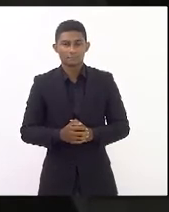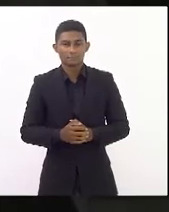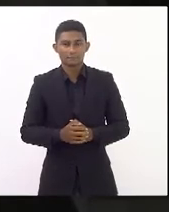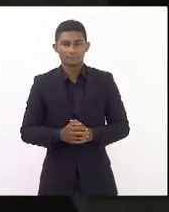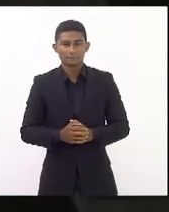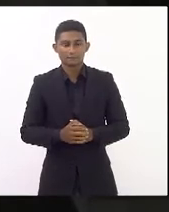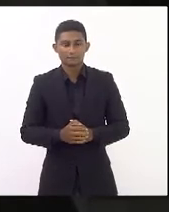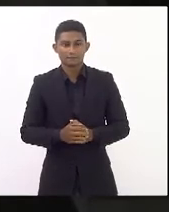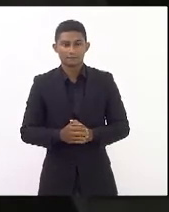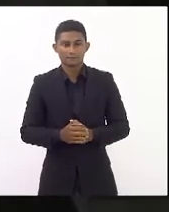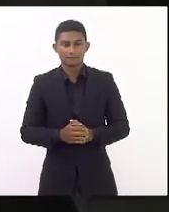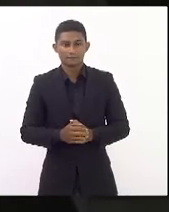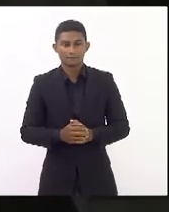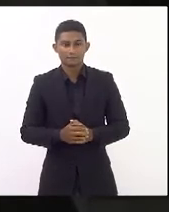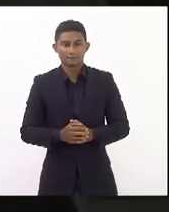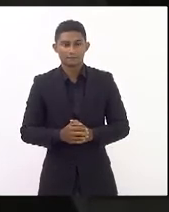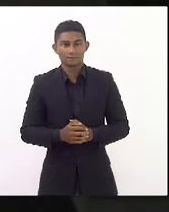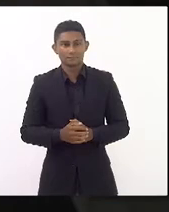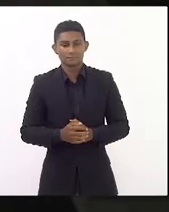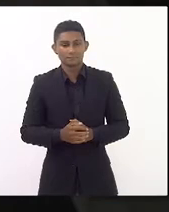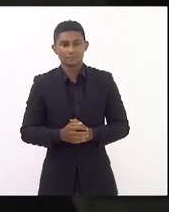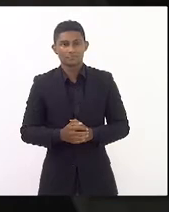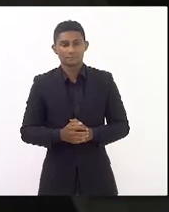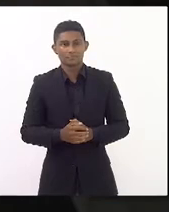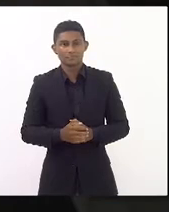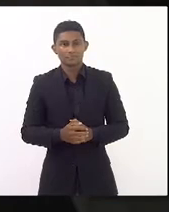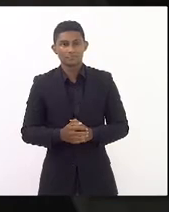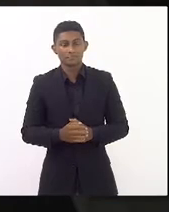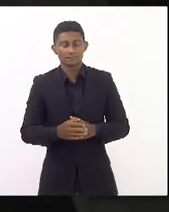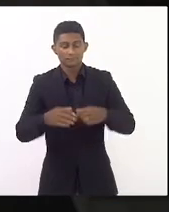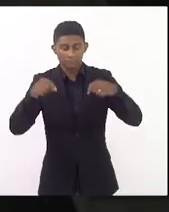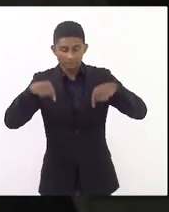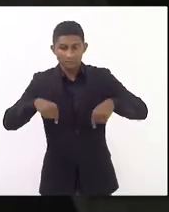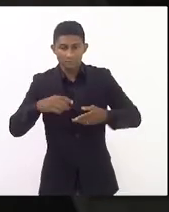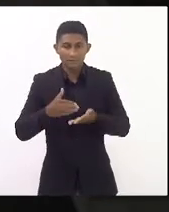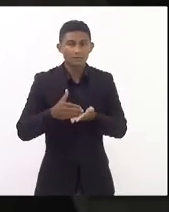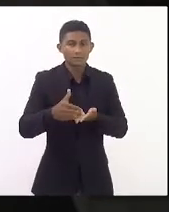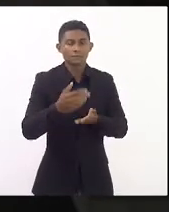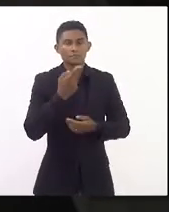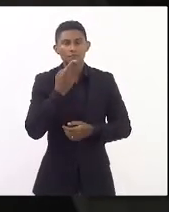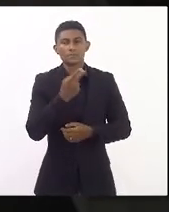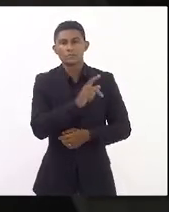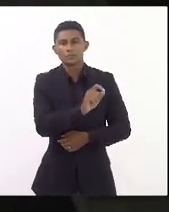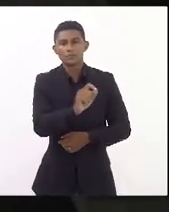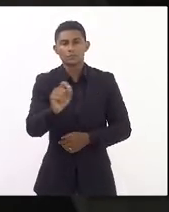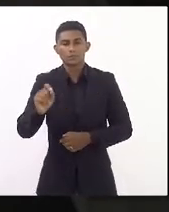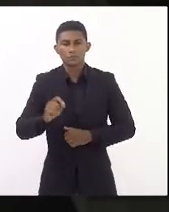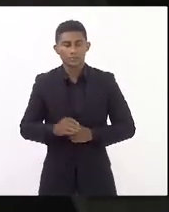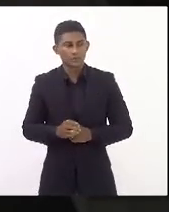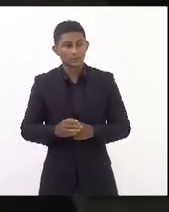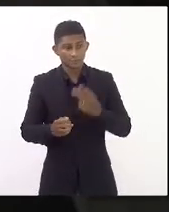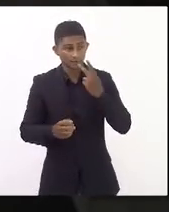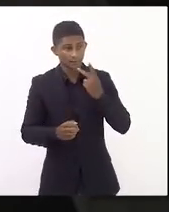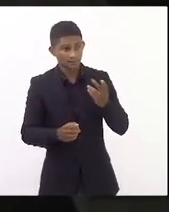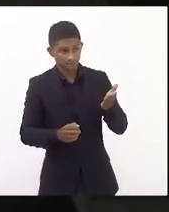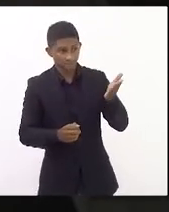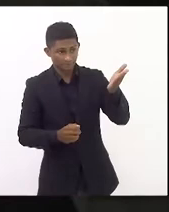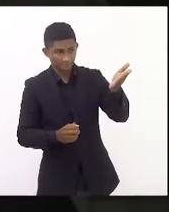um mote para iniciar as nossas conversas, queria dizer a Vossa